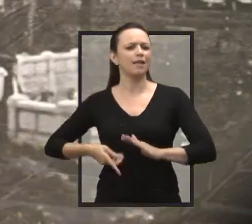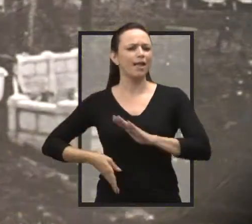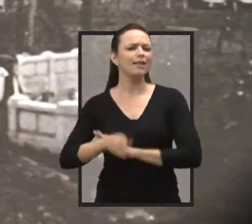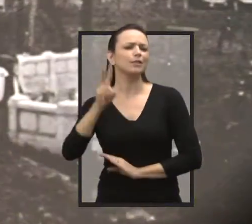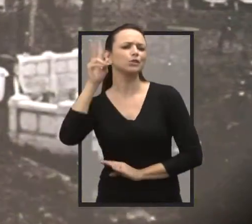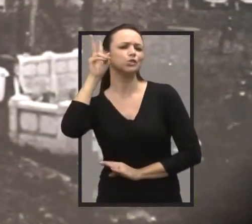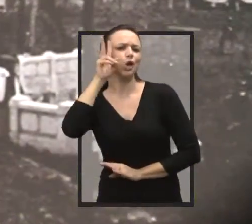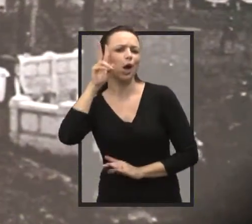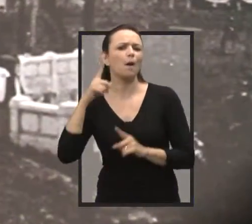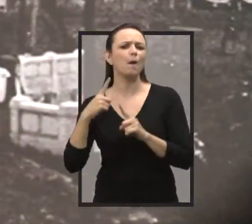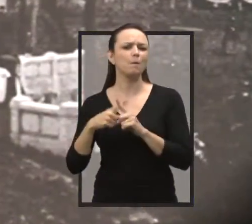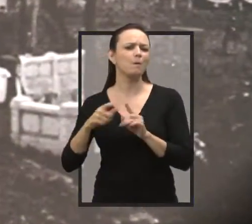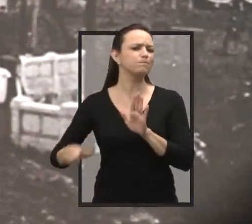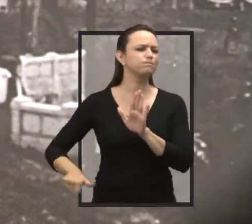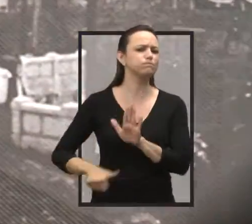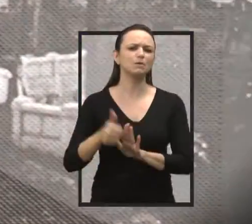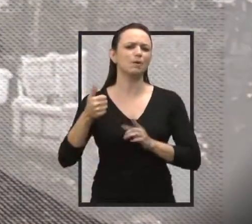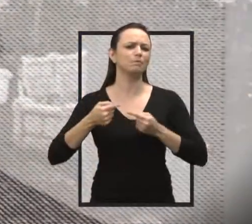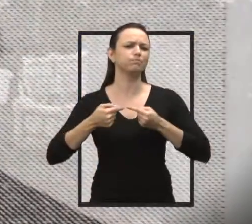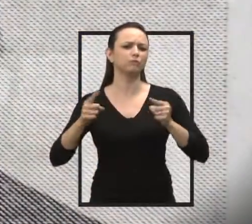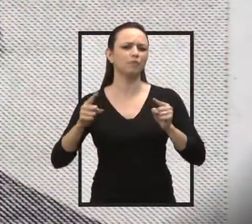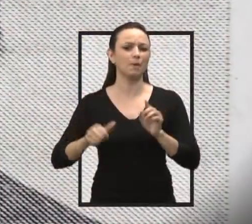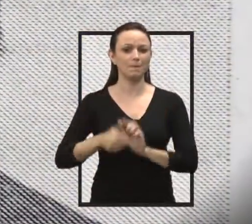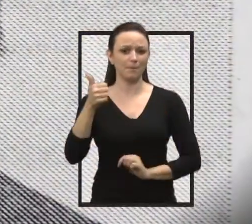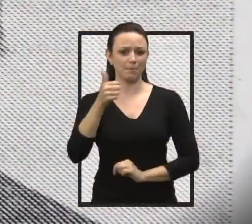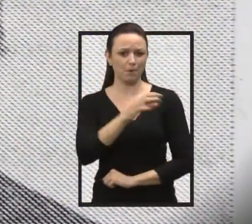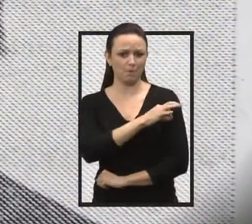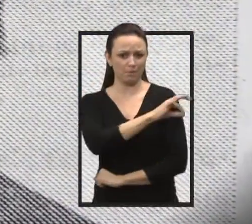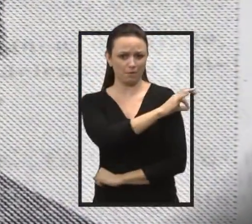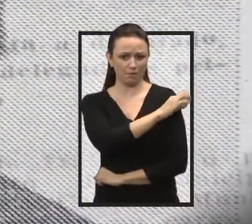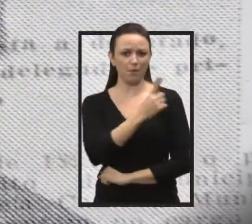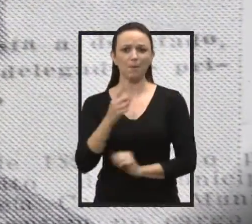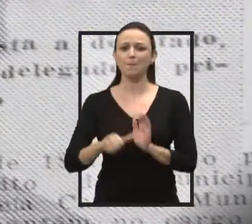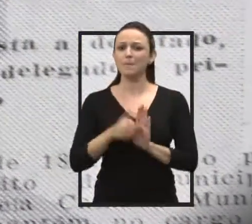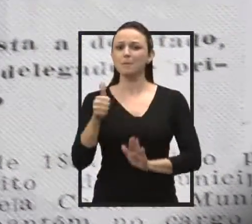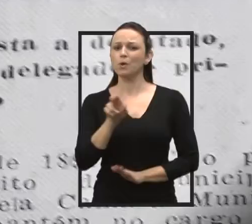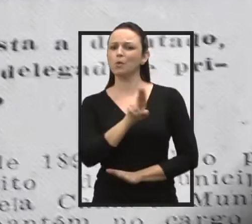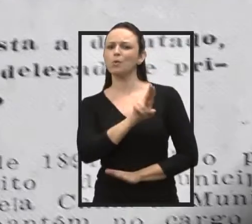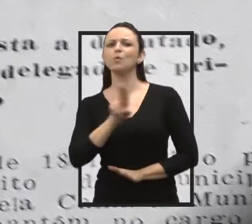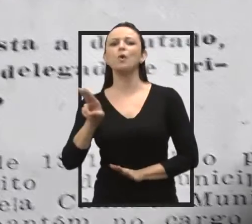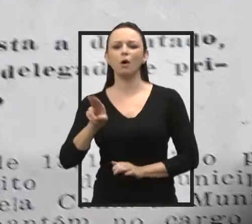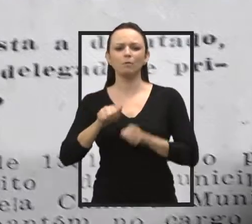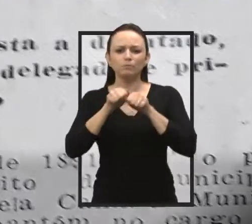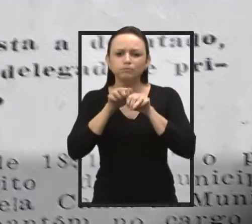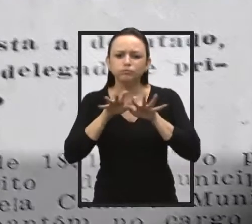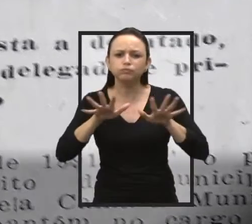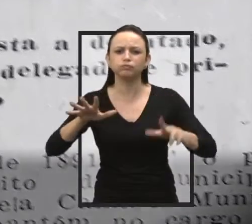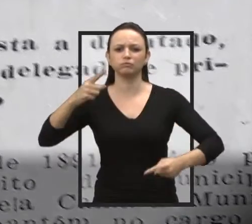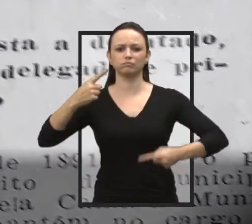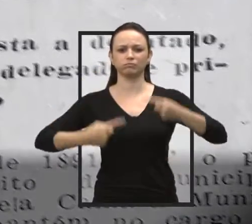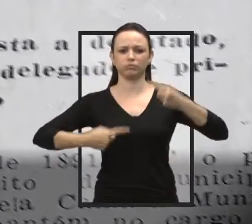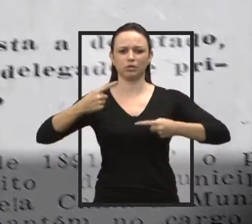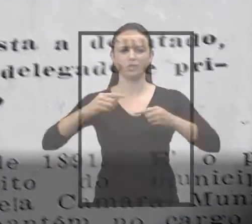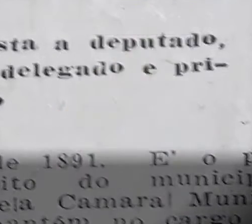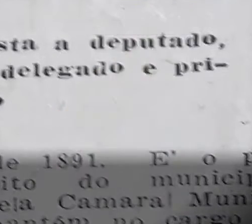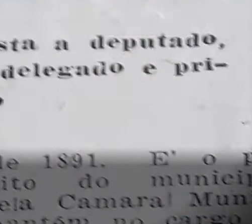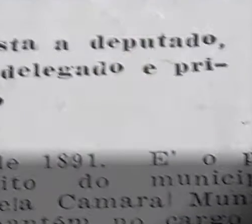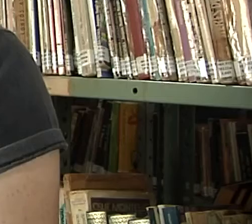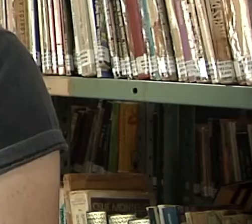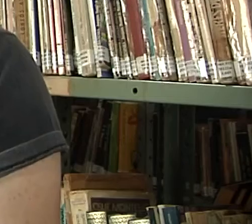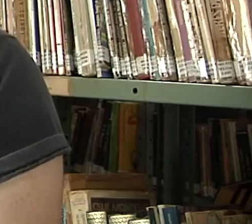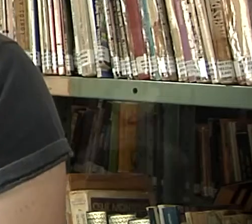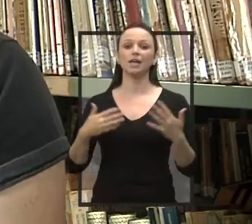por ter sido pioneiro. Foi o primeiro prefeito e o primeiro nome jauense a se projetar politicamente fora da